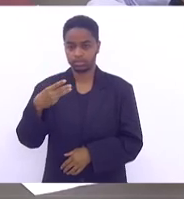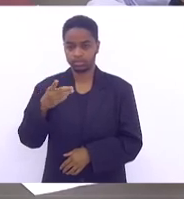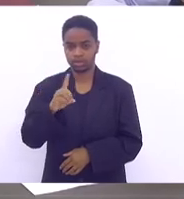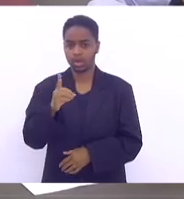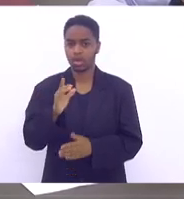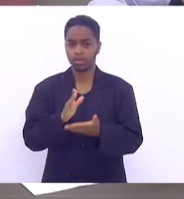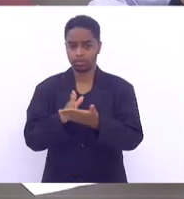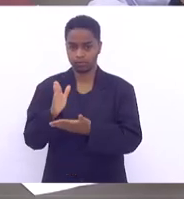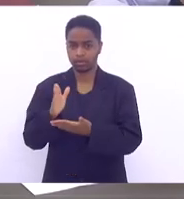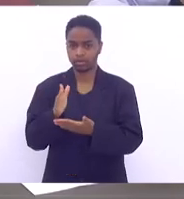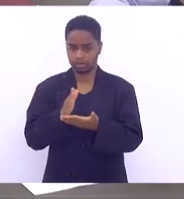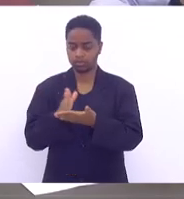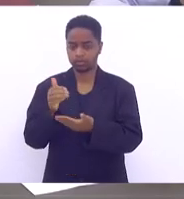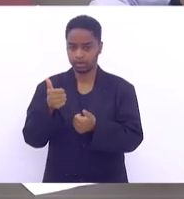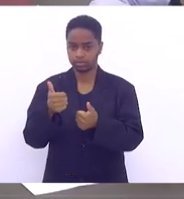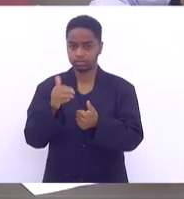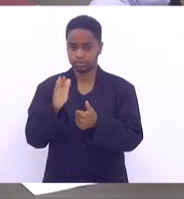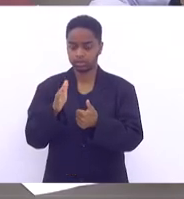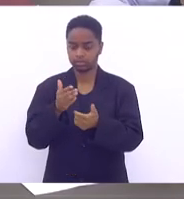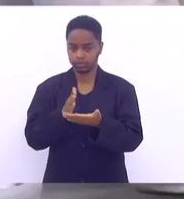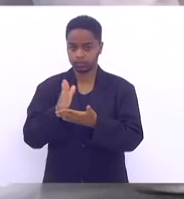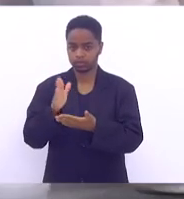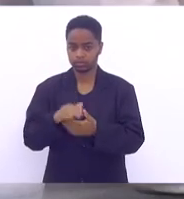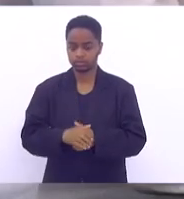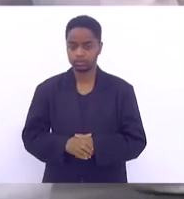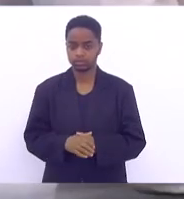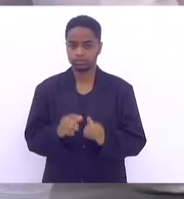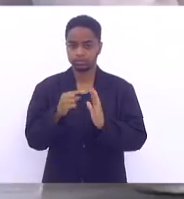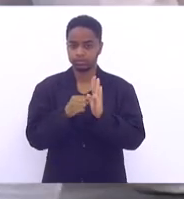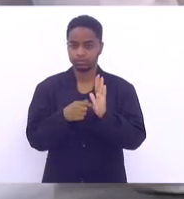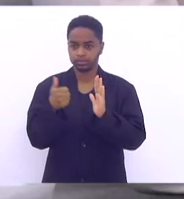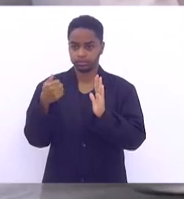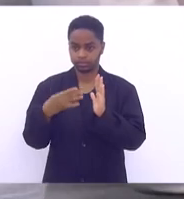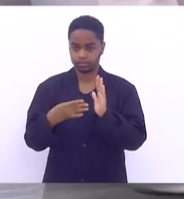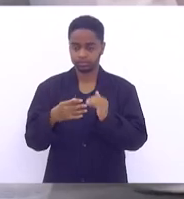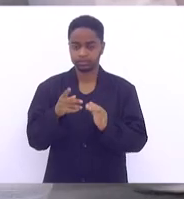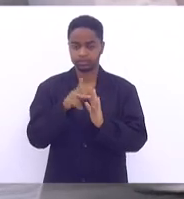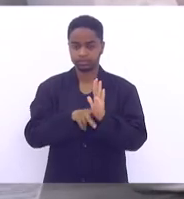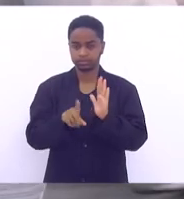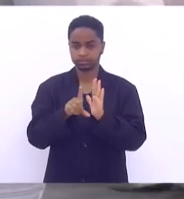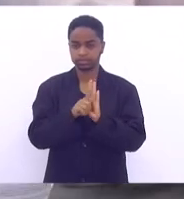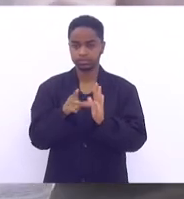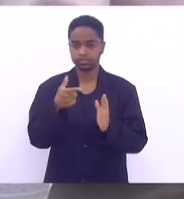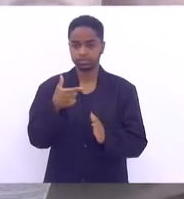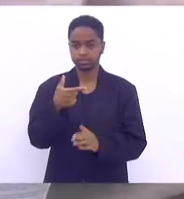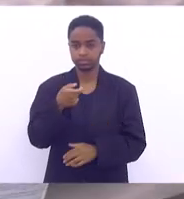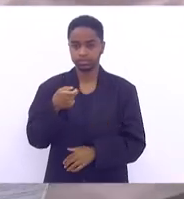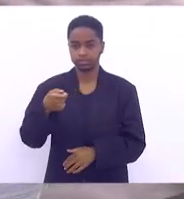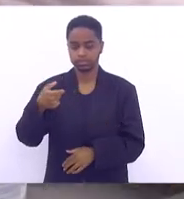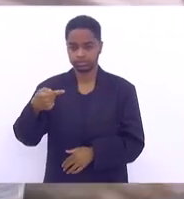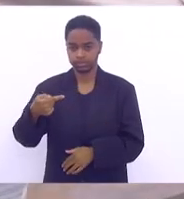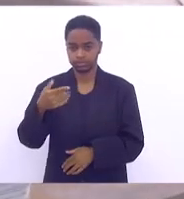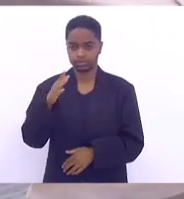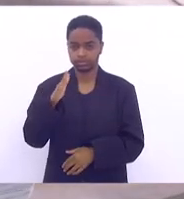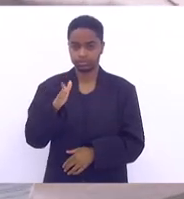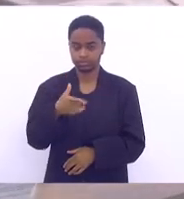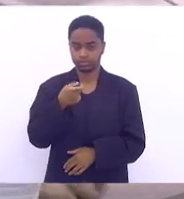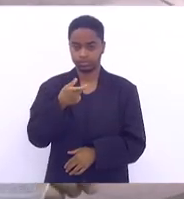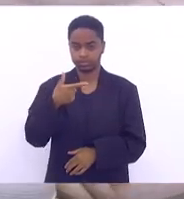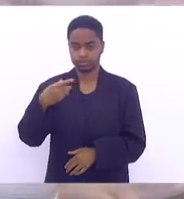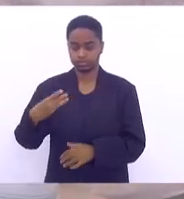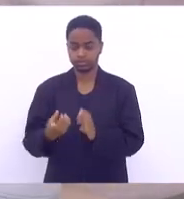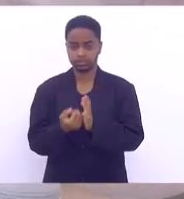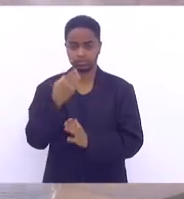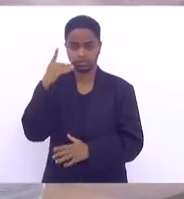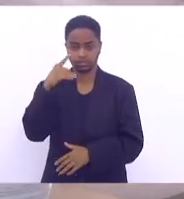aprovado. Em votação foi aprovado. Item 14 da pauta. PL 2007-23, de autoria do deputado Jair de Oliveira,